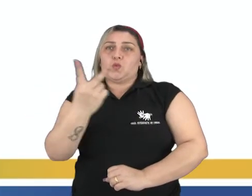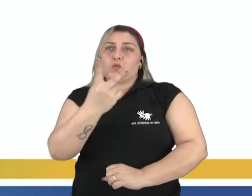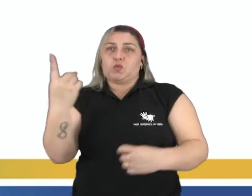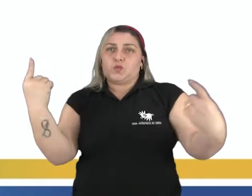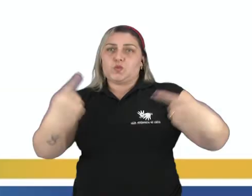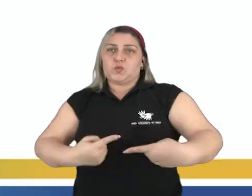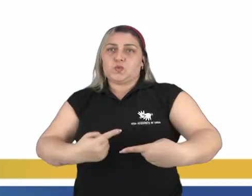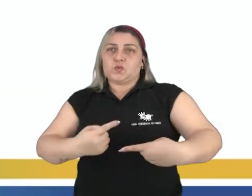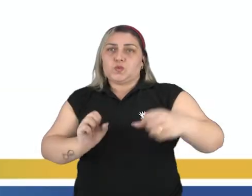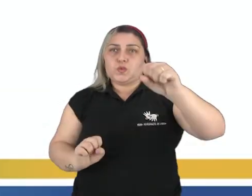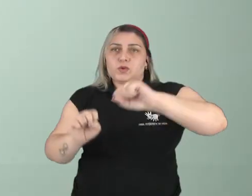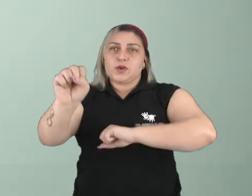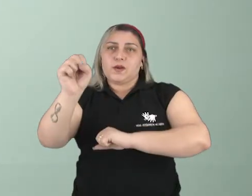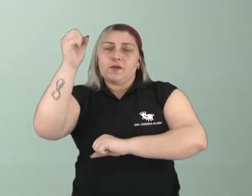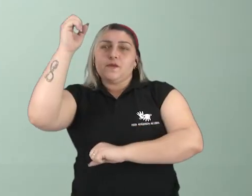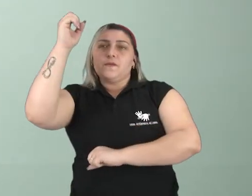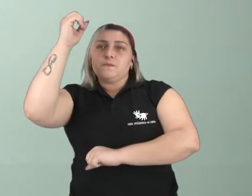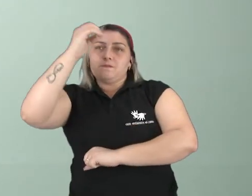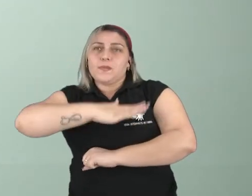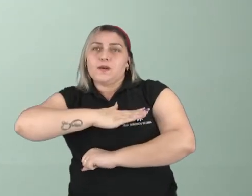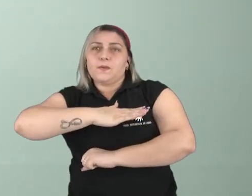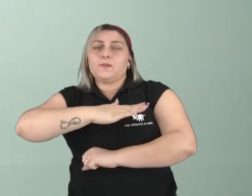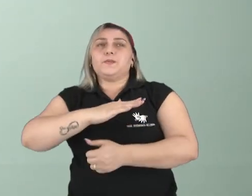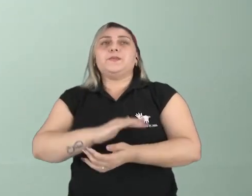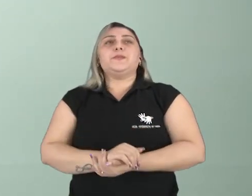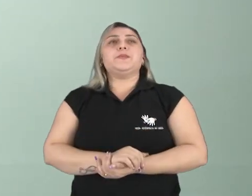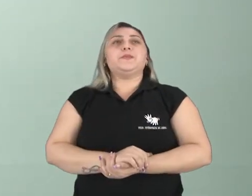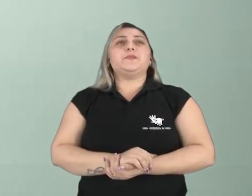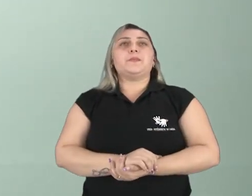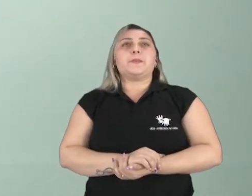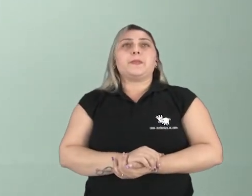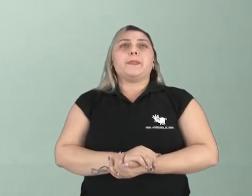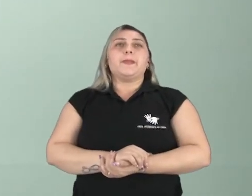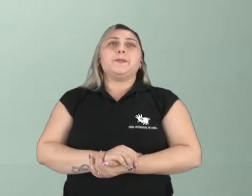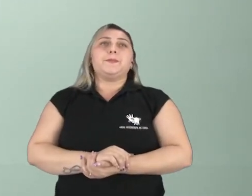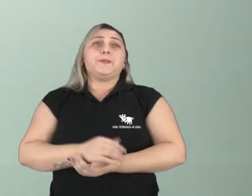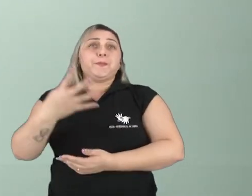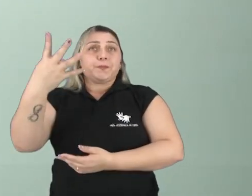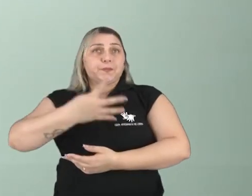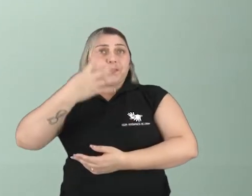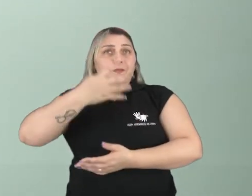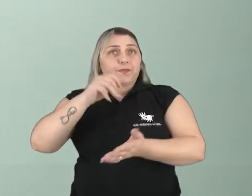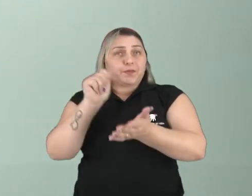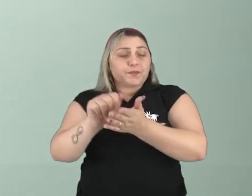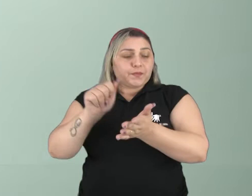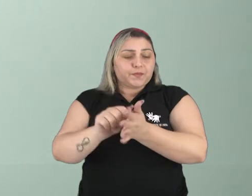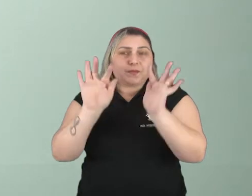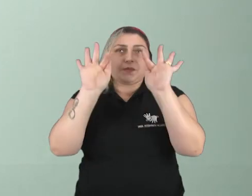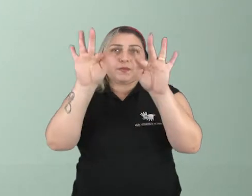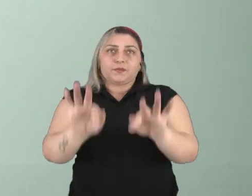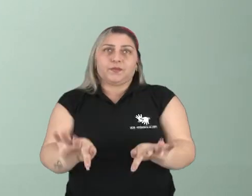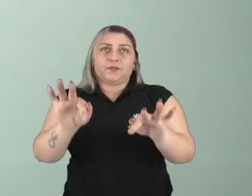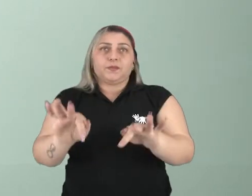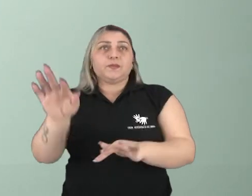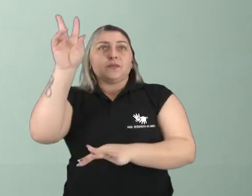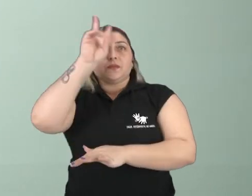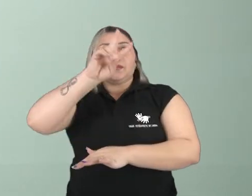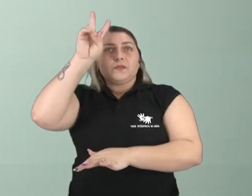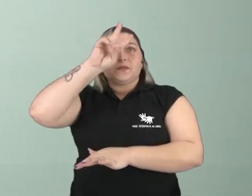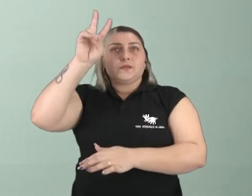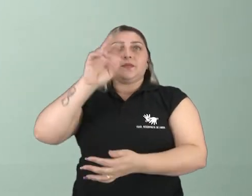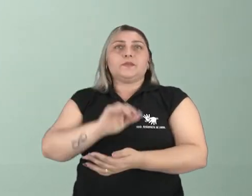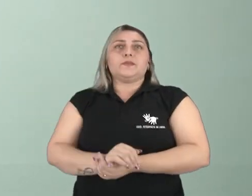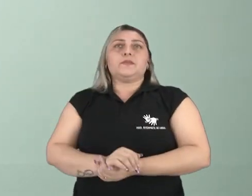né Aconteceu tudo aquilo agora é hora de eles enfrentaram aí o quarto passo é o desfecho da